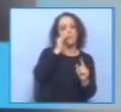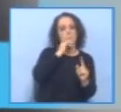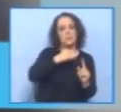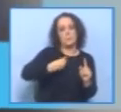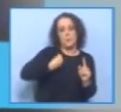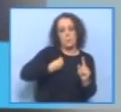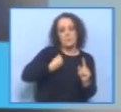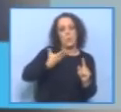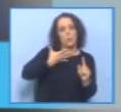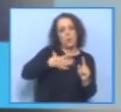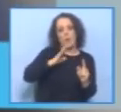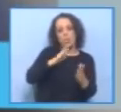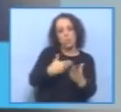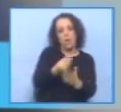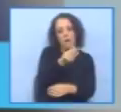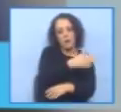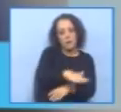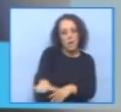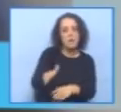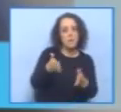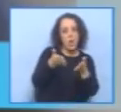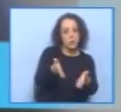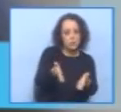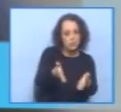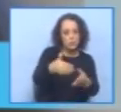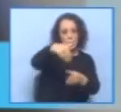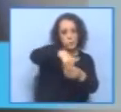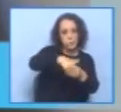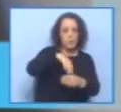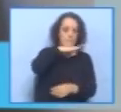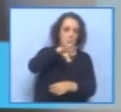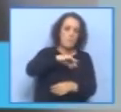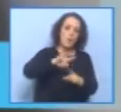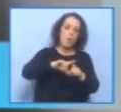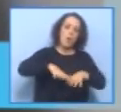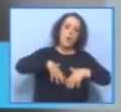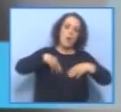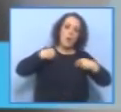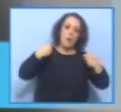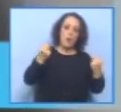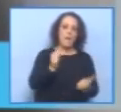este acompanhamento também das crianças e ajudar as crianças no seio da família também a viver a sua fé,